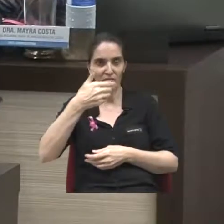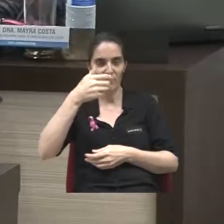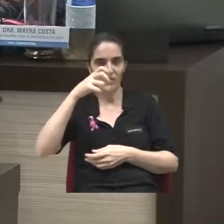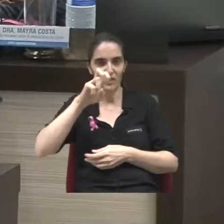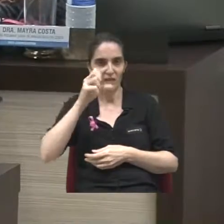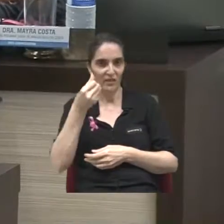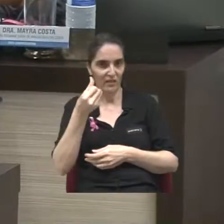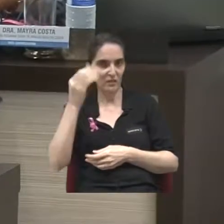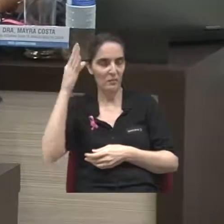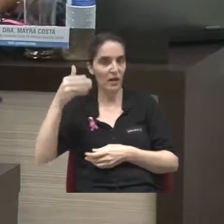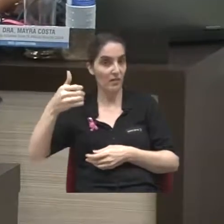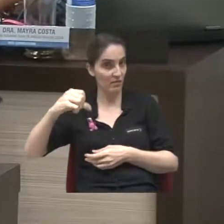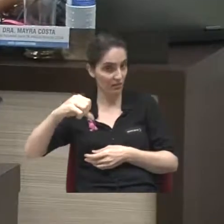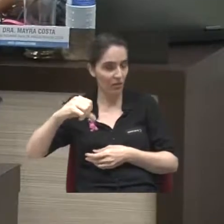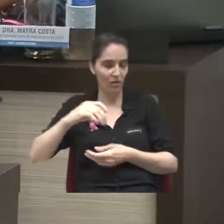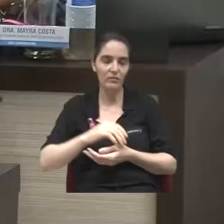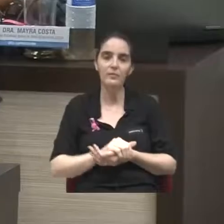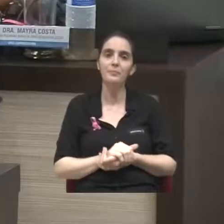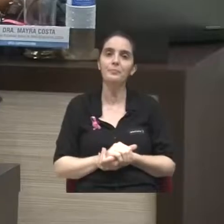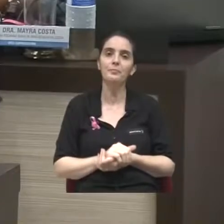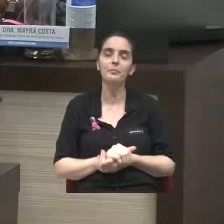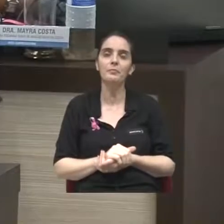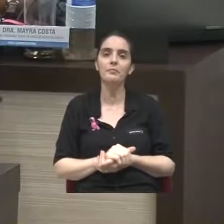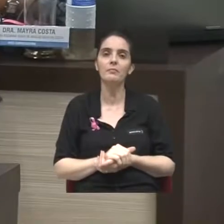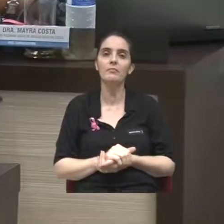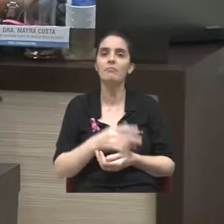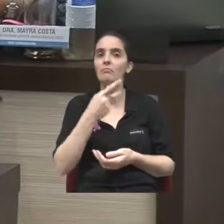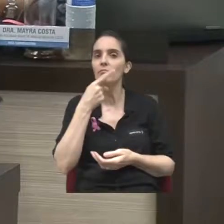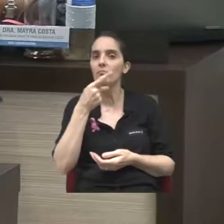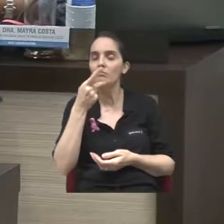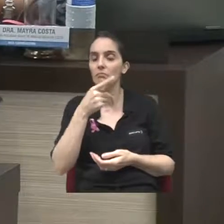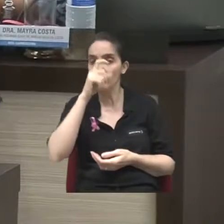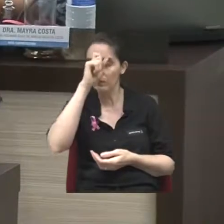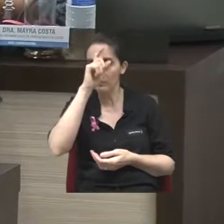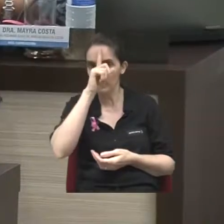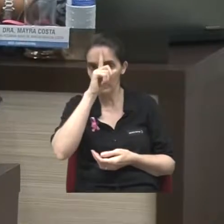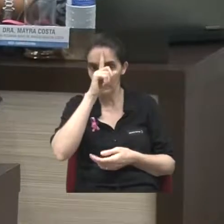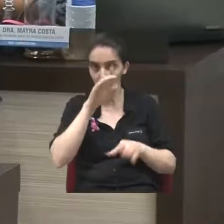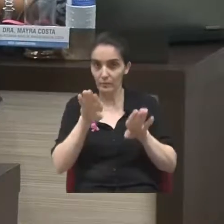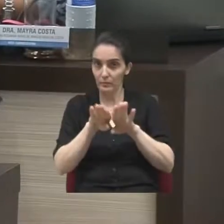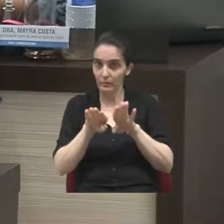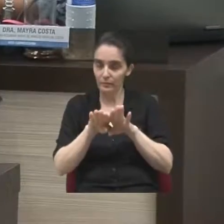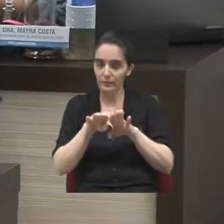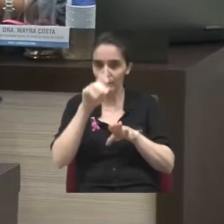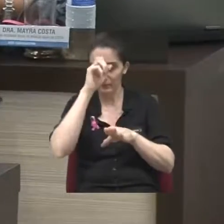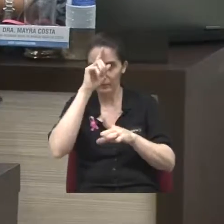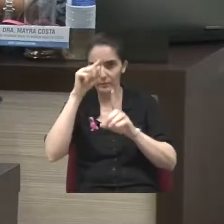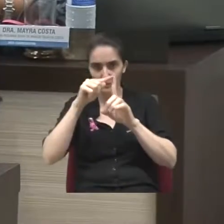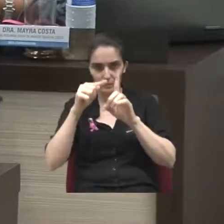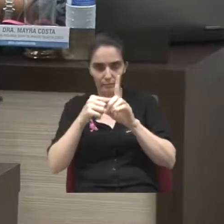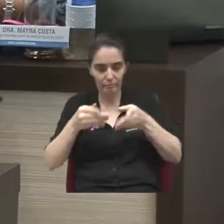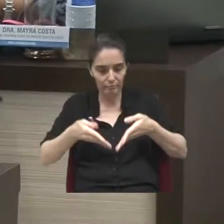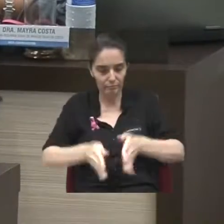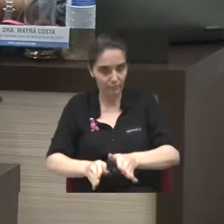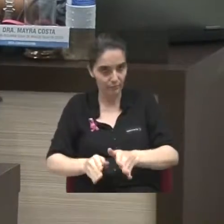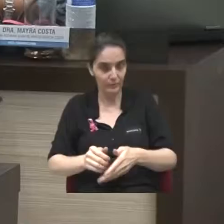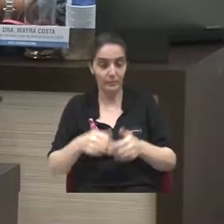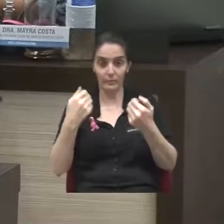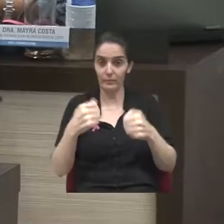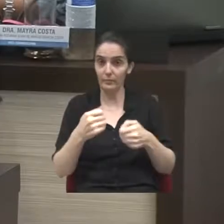6.256/2019, que ela estabelecia que hospitais e maternidades do município de Limeira oferecessem aos pais e